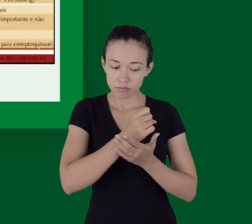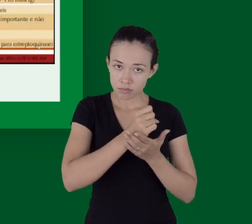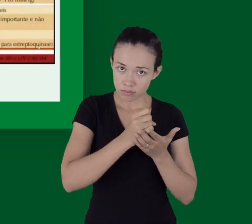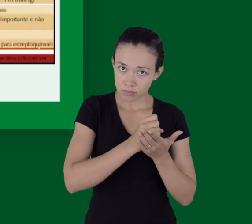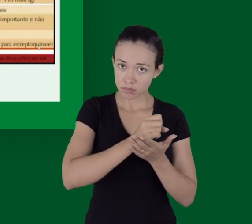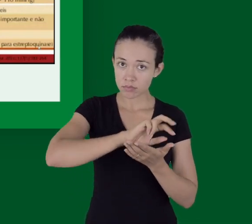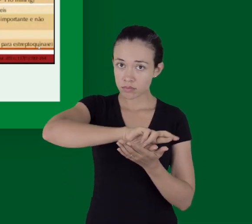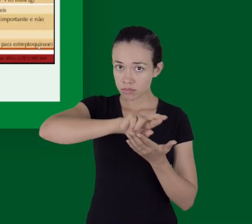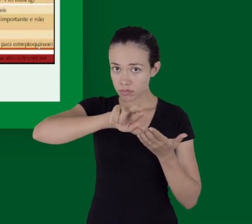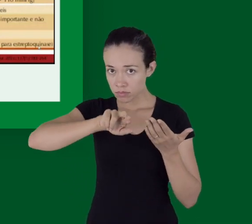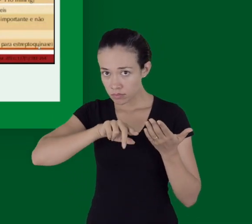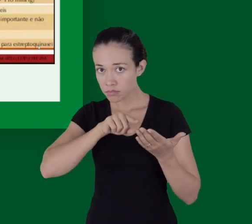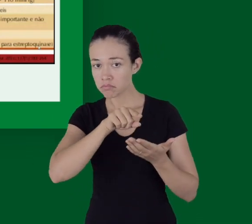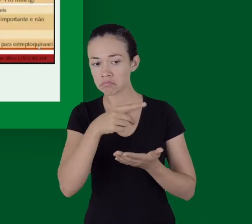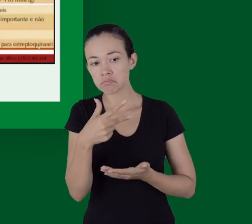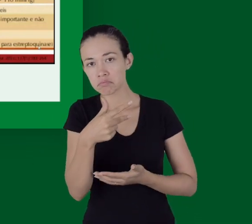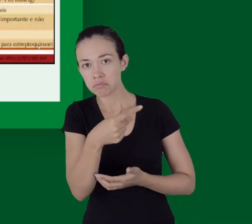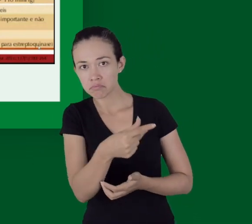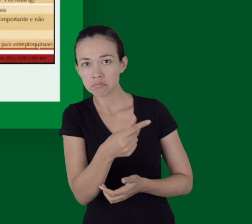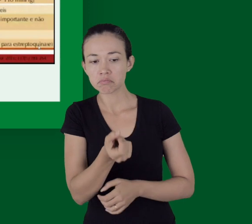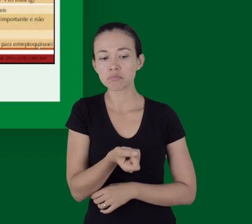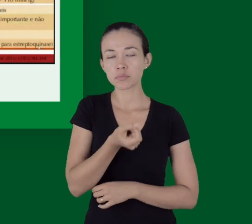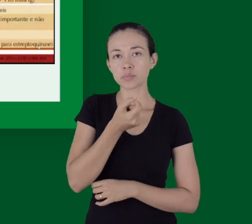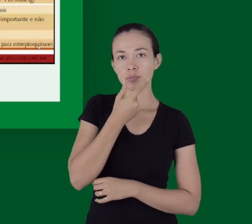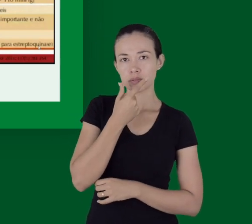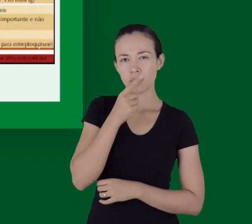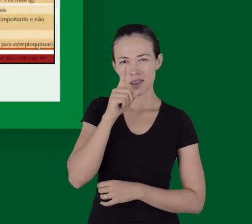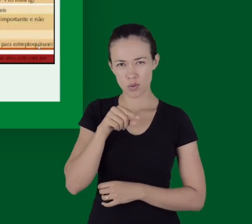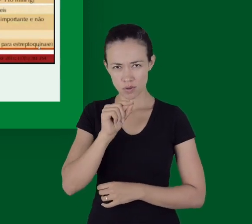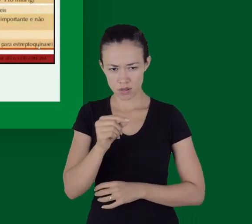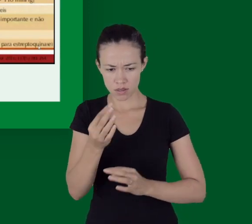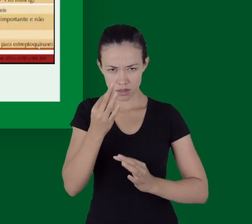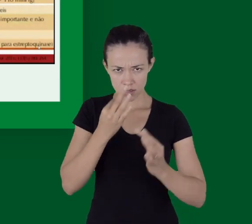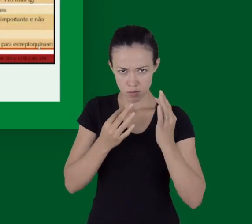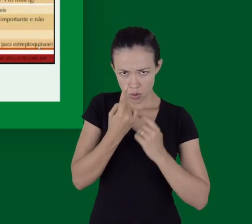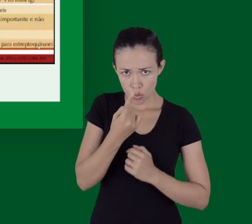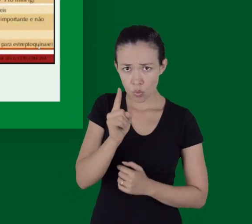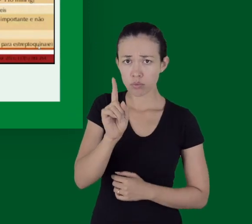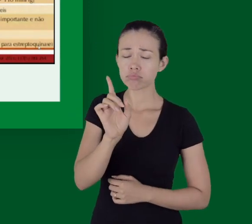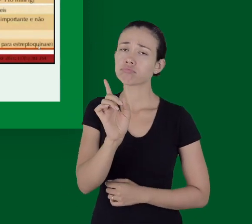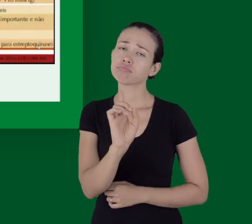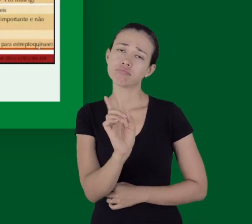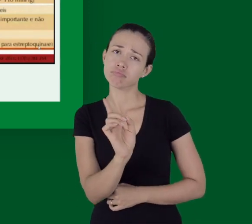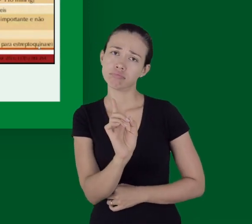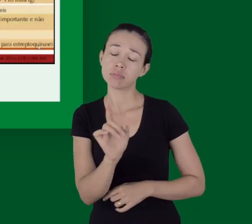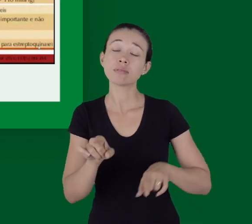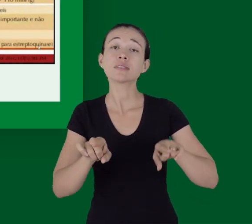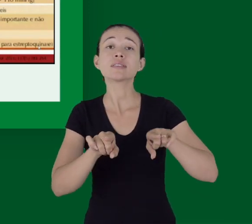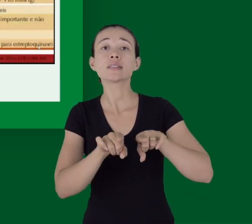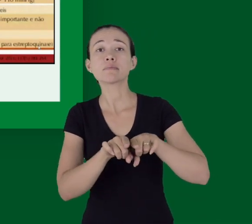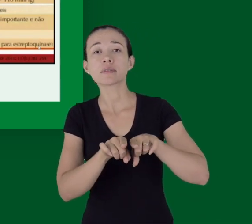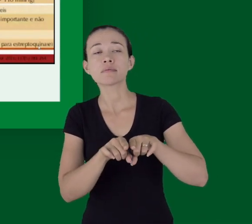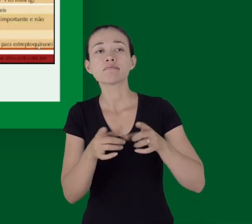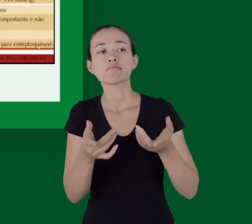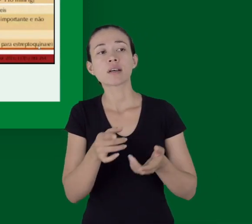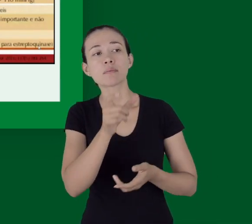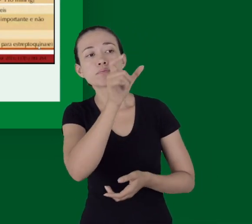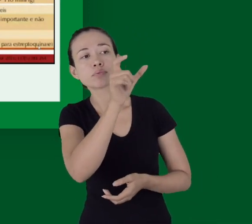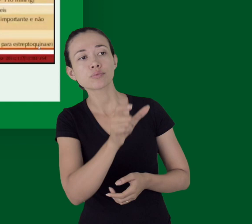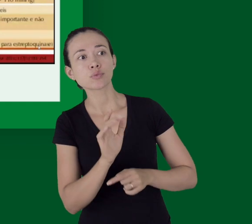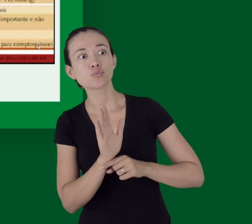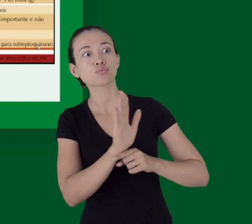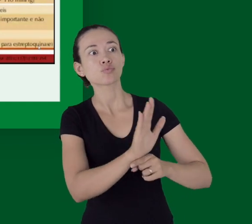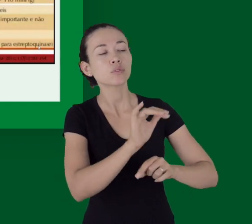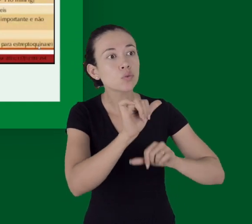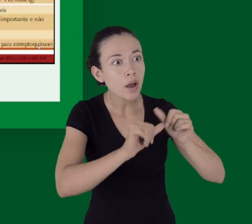tratamento definitivo e não vai definir que o paciente vai melhorar. A gente precisa reperfundir esse vaso,